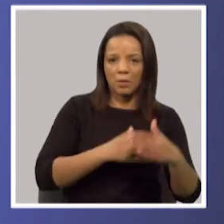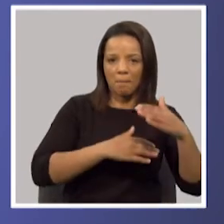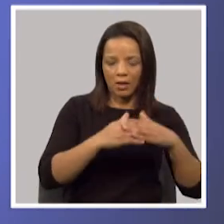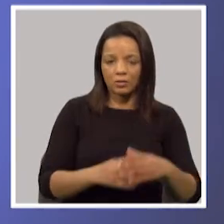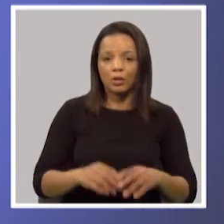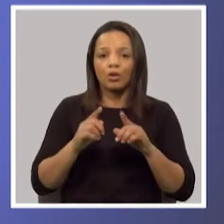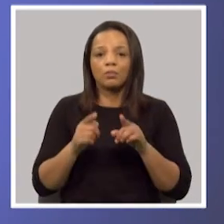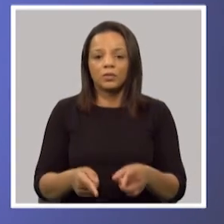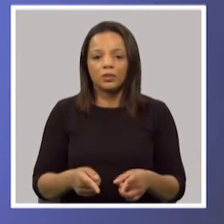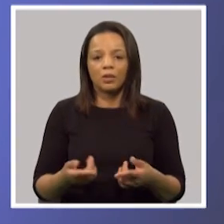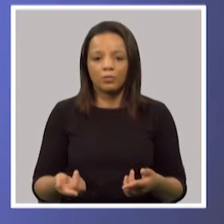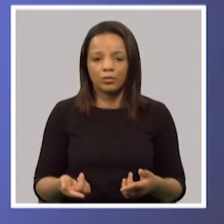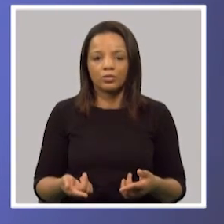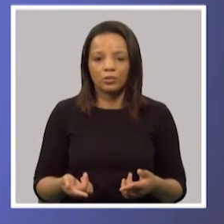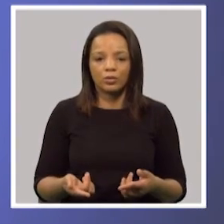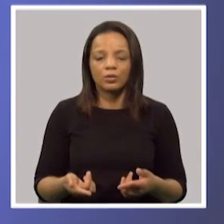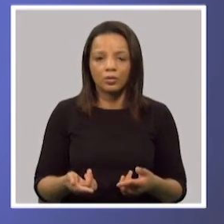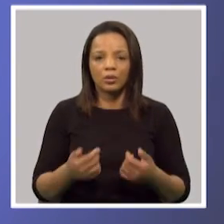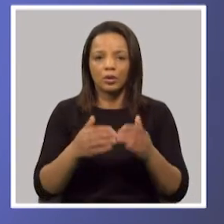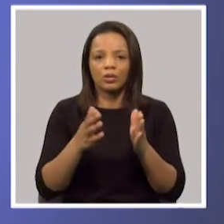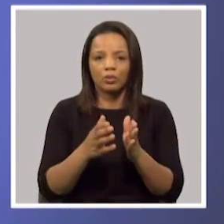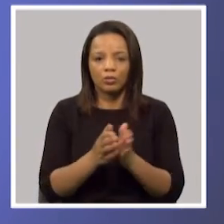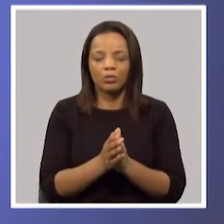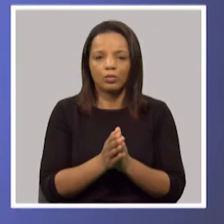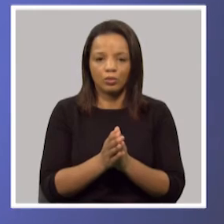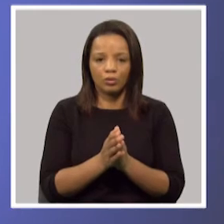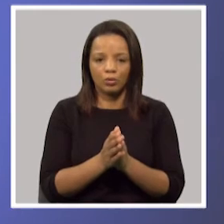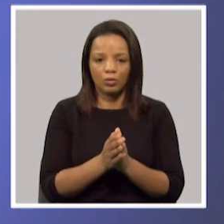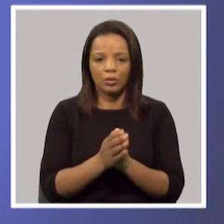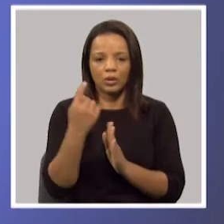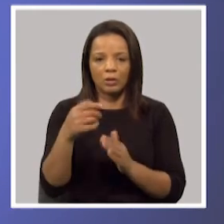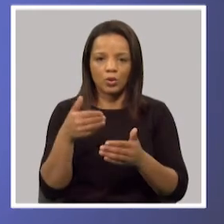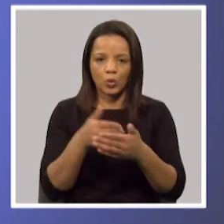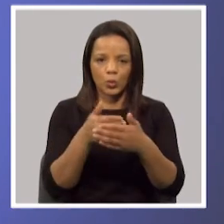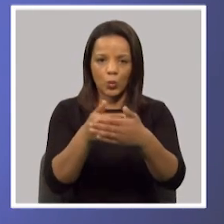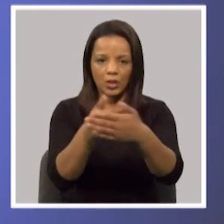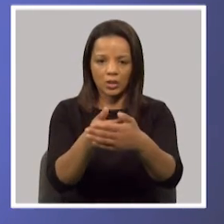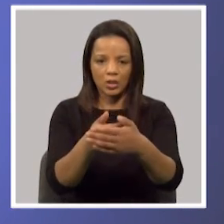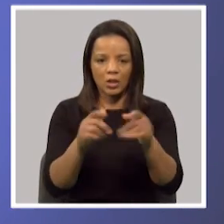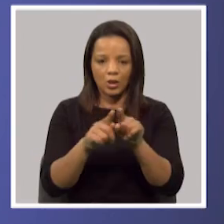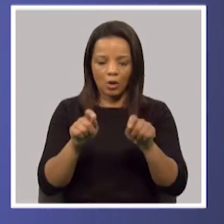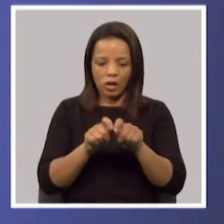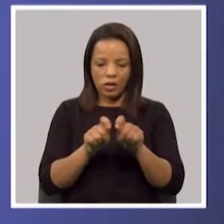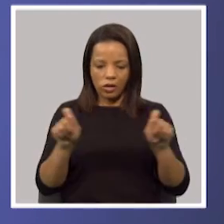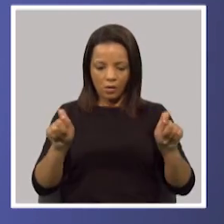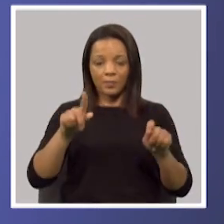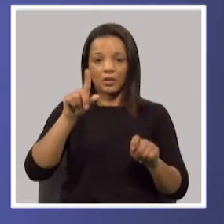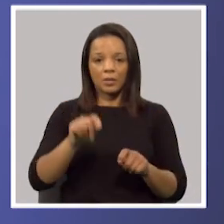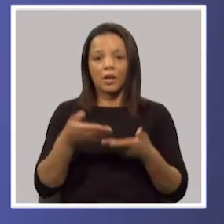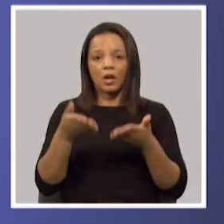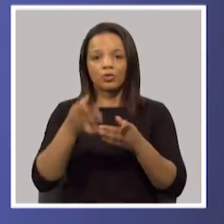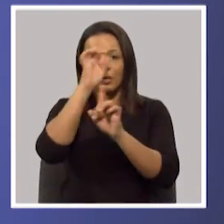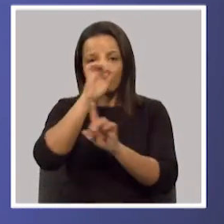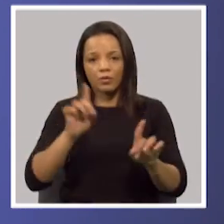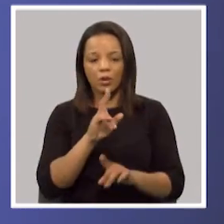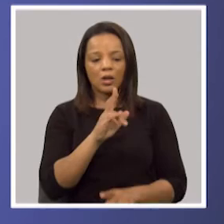máximo. Começámos por colocar todos os clipes que tínhamos em sequência, na timeline. Depois, através da ajuda também